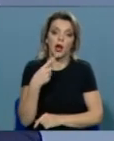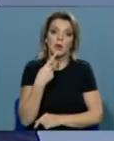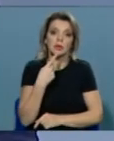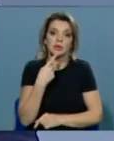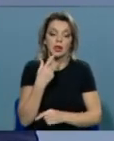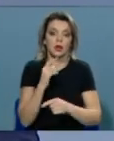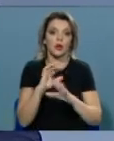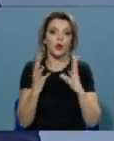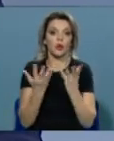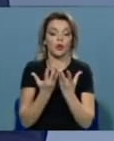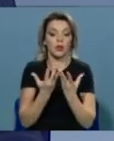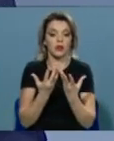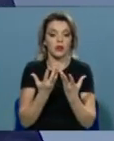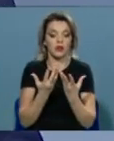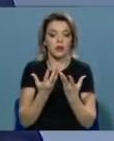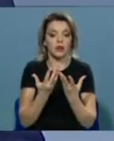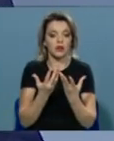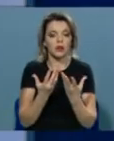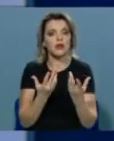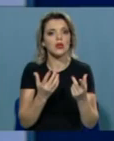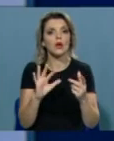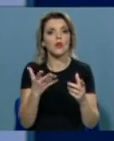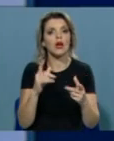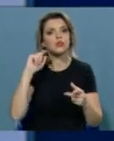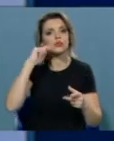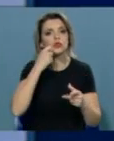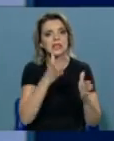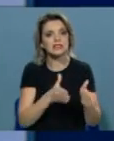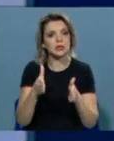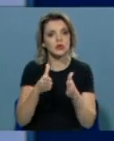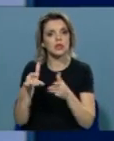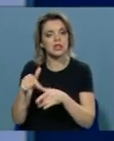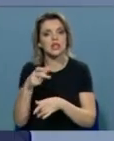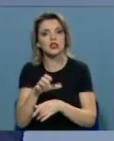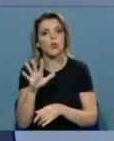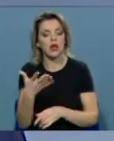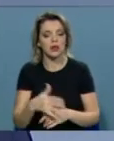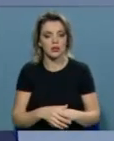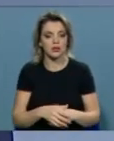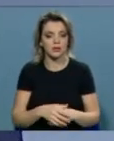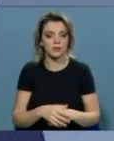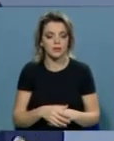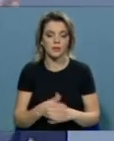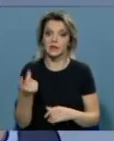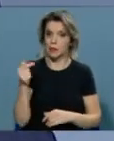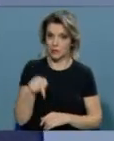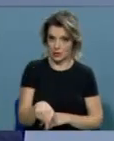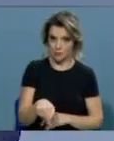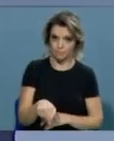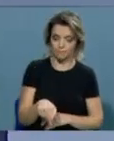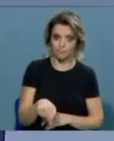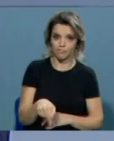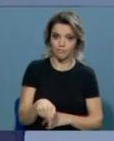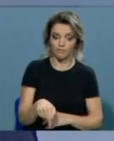dimensão global que ultrapassa os quais são os quais vão ser os setores mais afetados na região evidentemente logo e de imediato